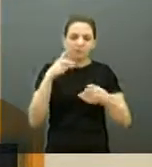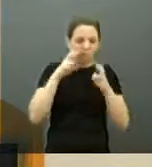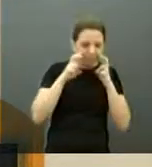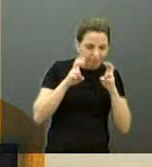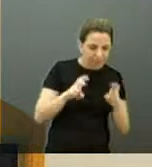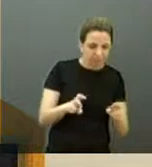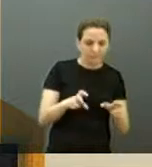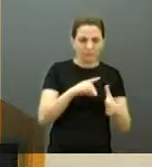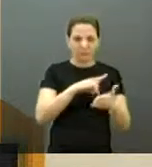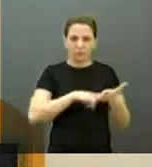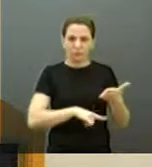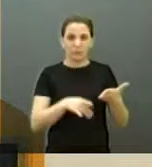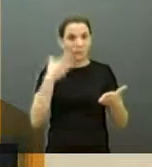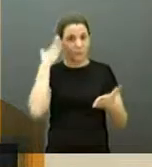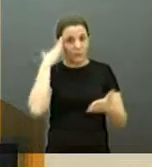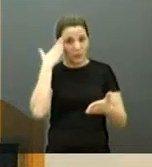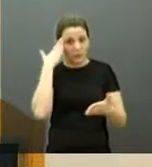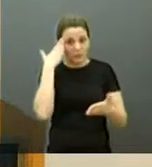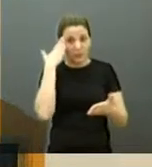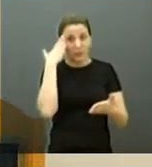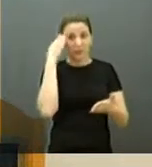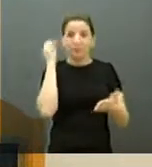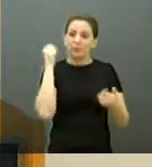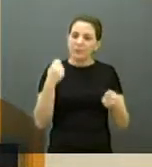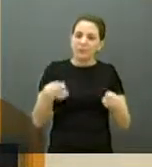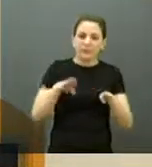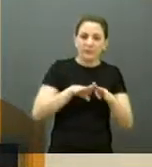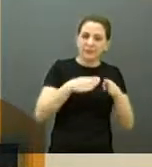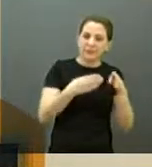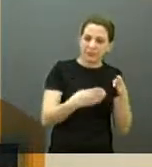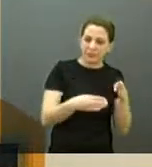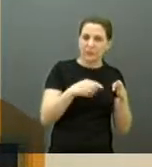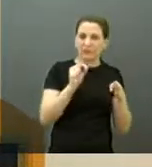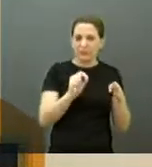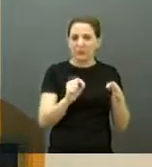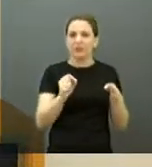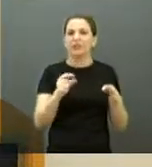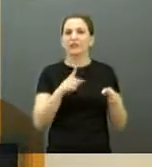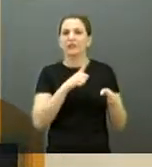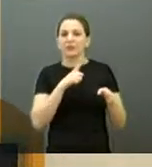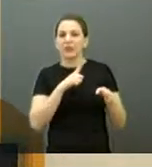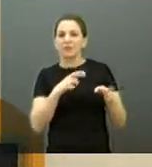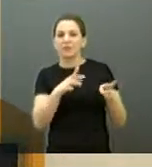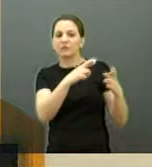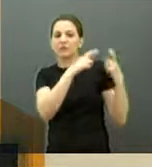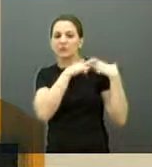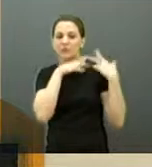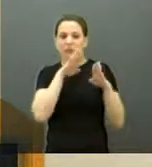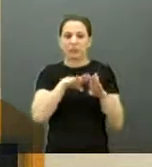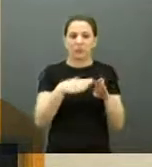e o entendimento é de que precisa sim vir para a Câmara e que essa casa tem um papel